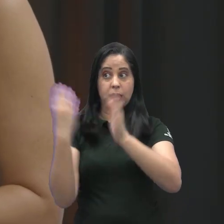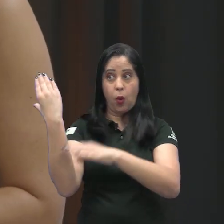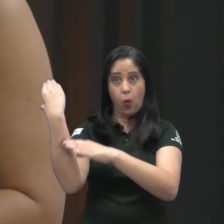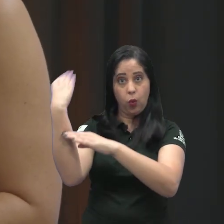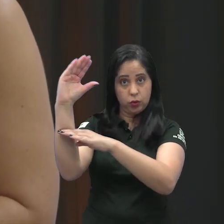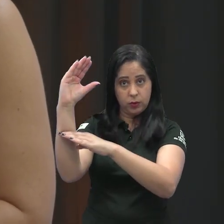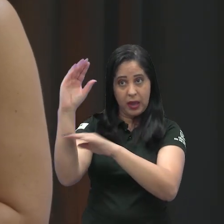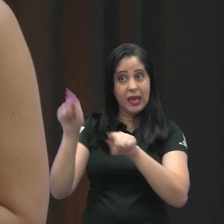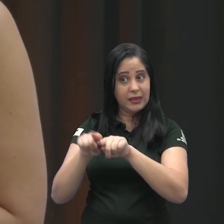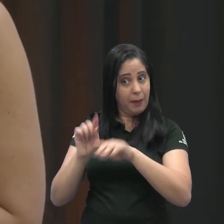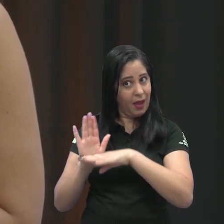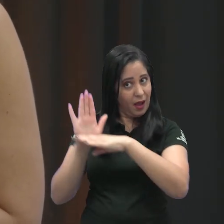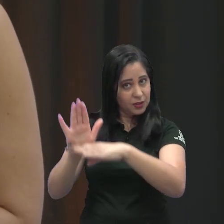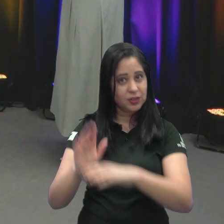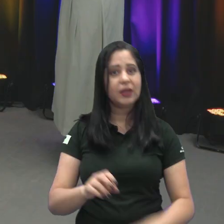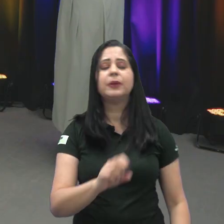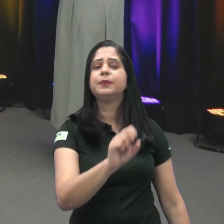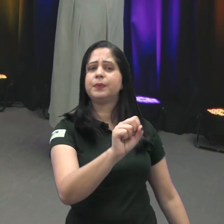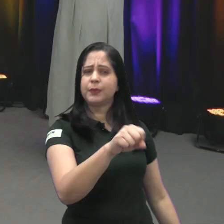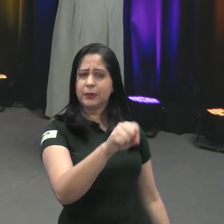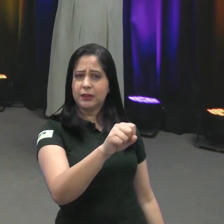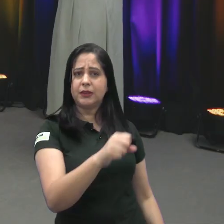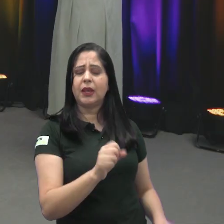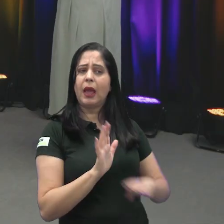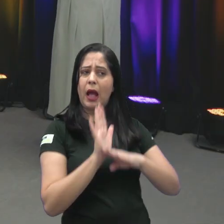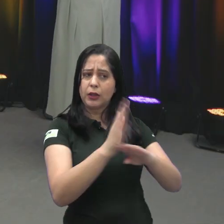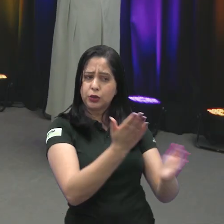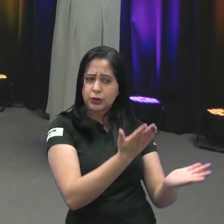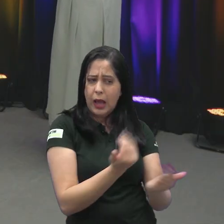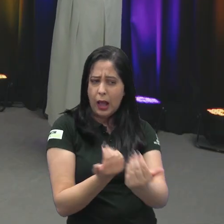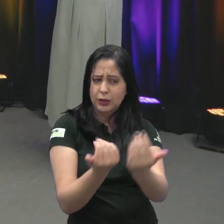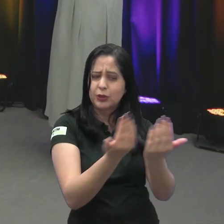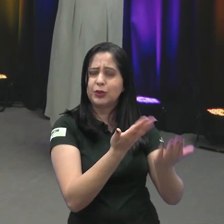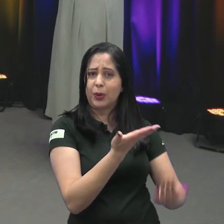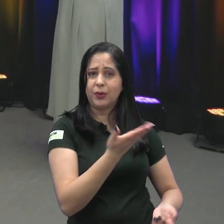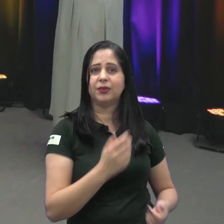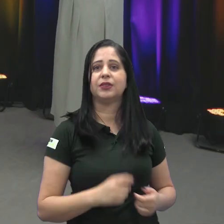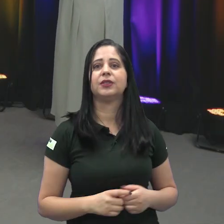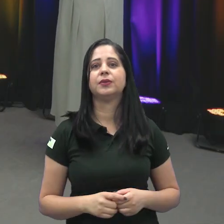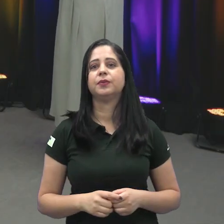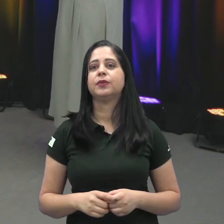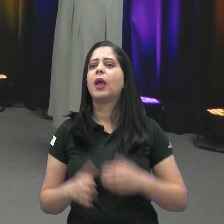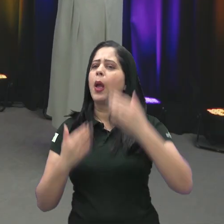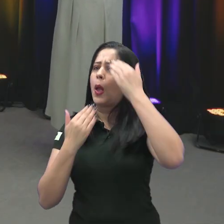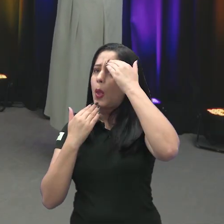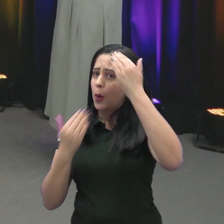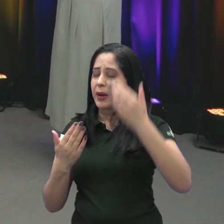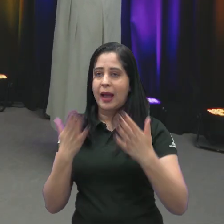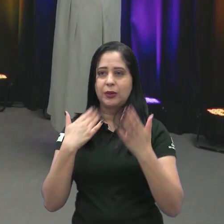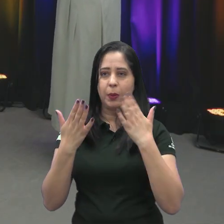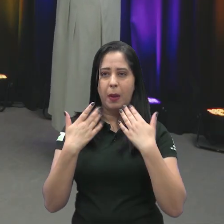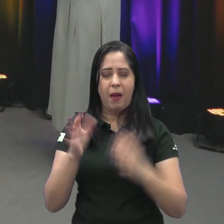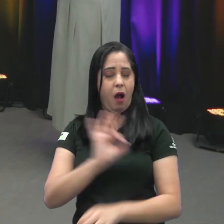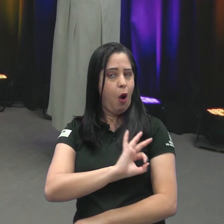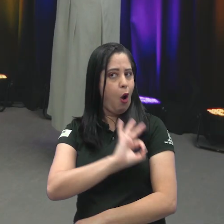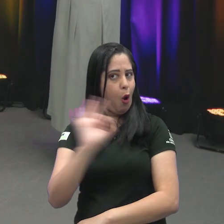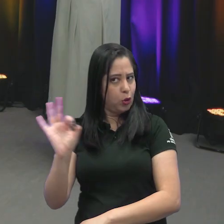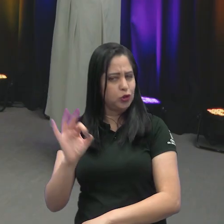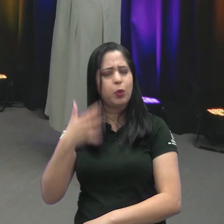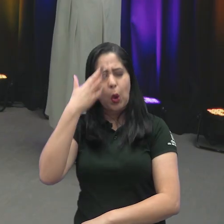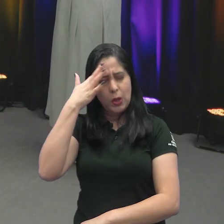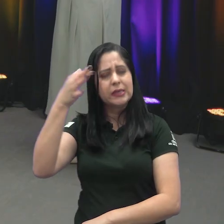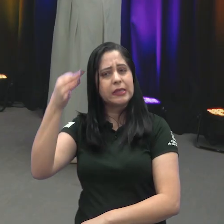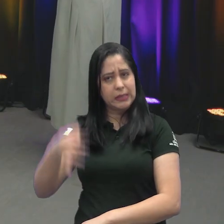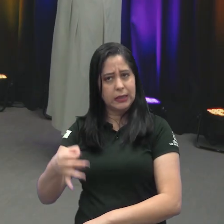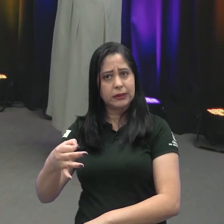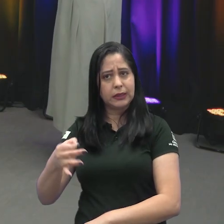ajudar as pessoas agora, né? Sim, para essa nova geração que está chegando. Muito bom. Obrigada, viu, gente? Tenho certeza que vai ser um bate-papo que a gente vai